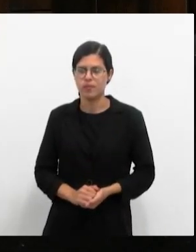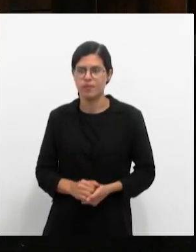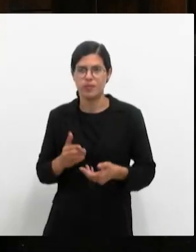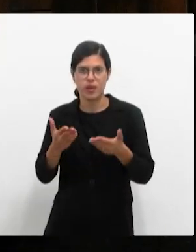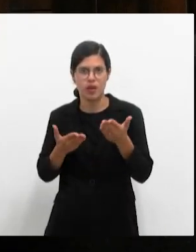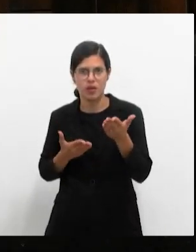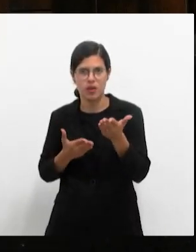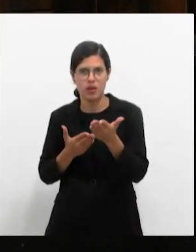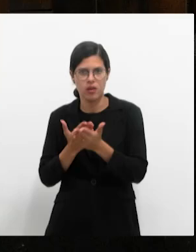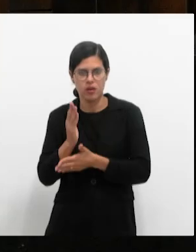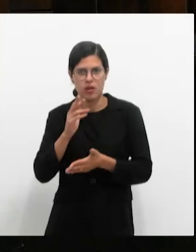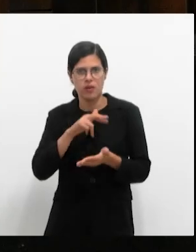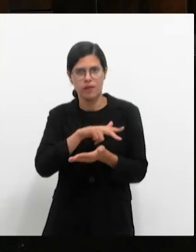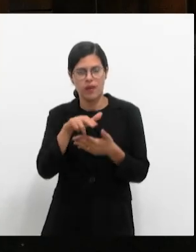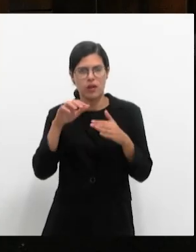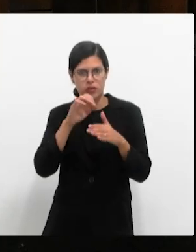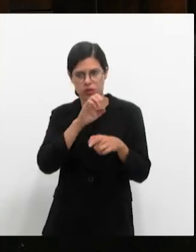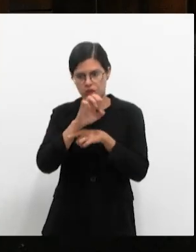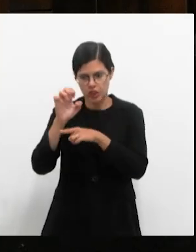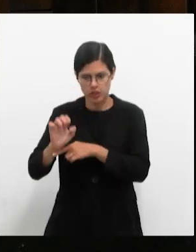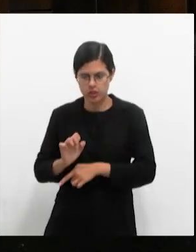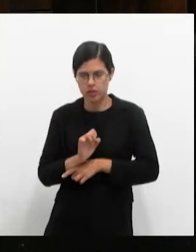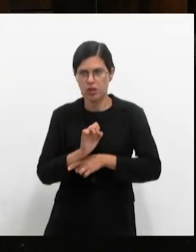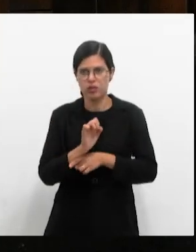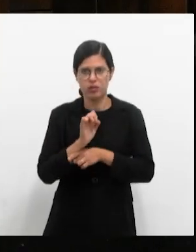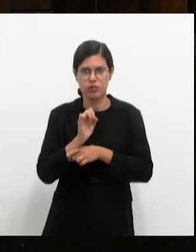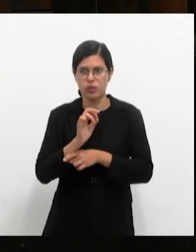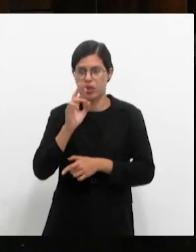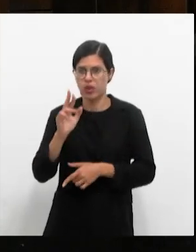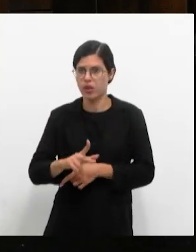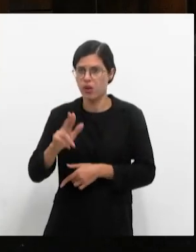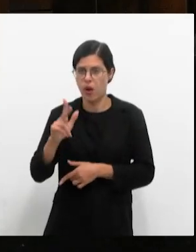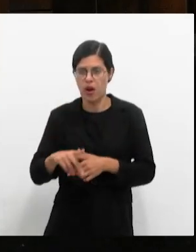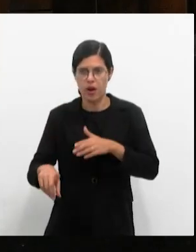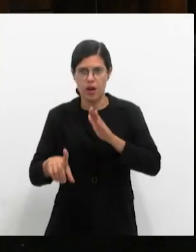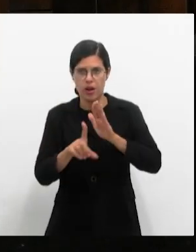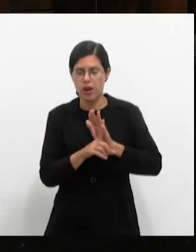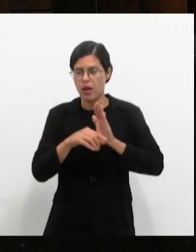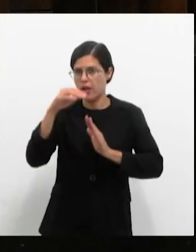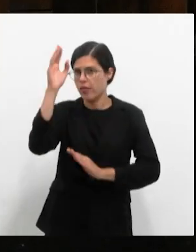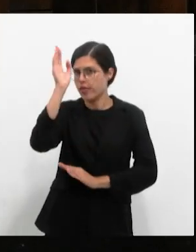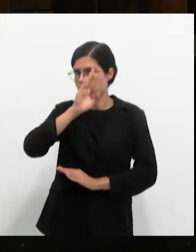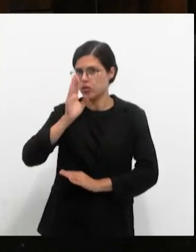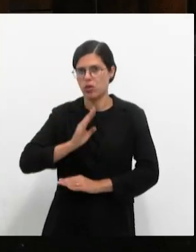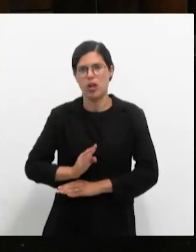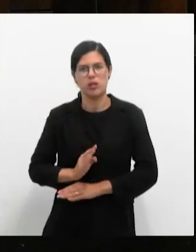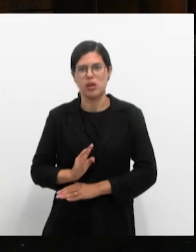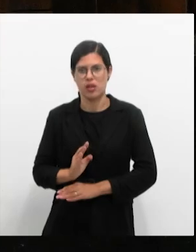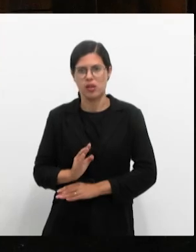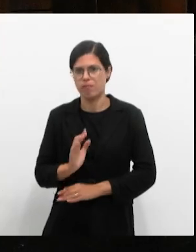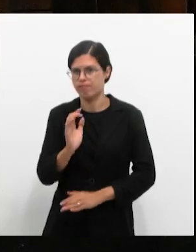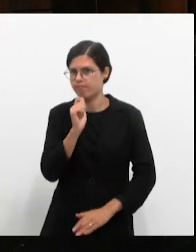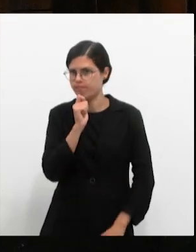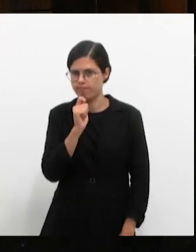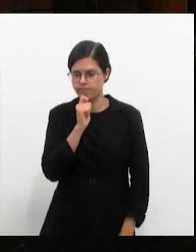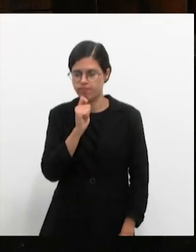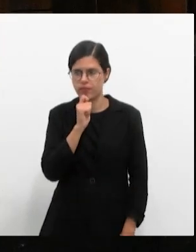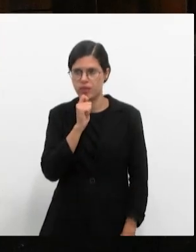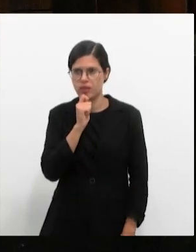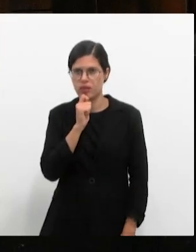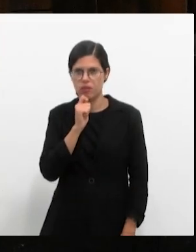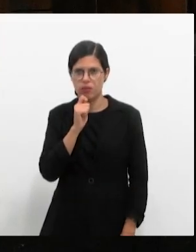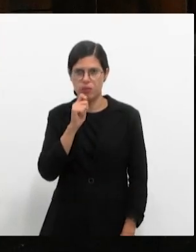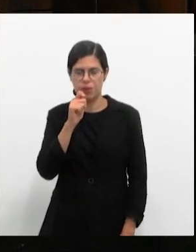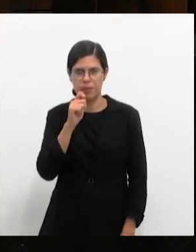aprovada em diversos estados, ela não é uma lei ainda nacionalizada. Ela é